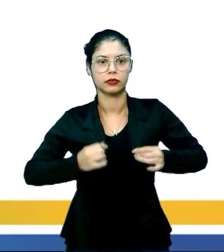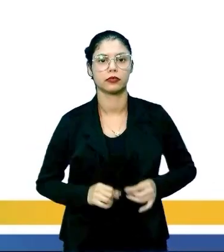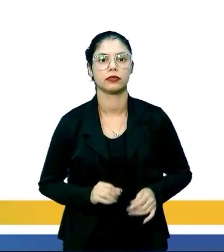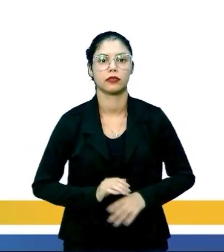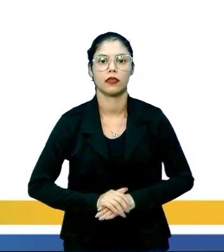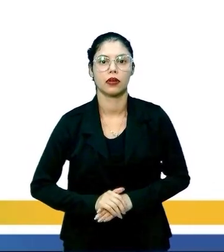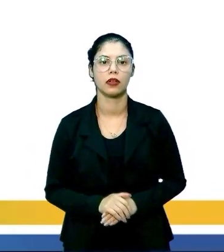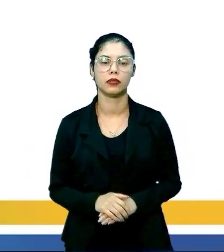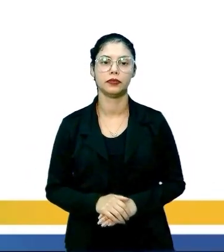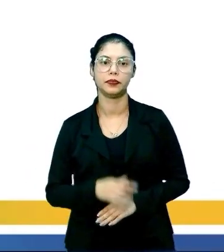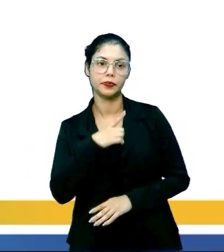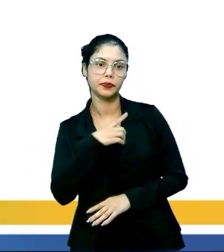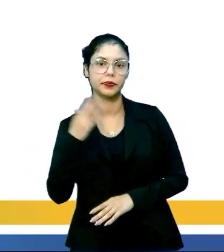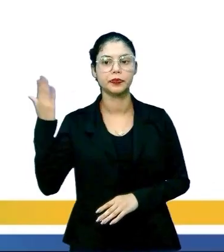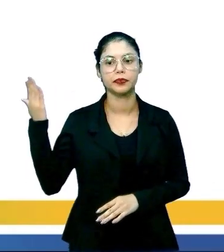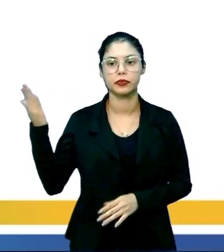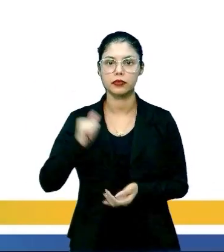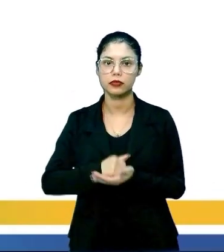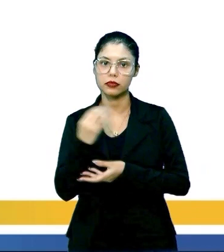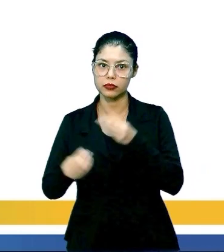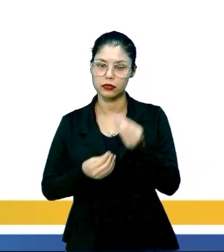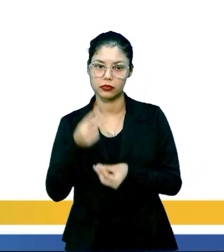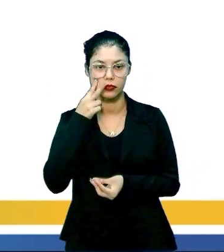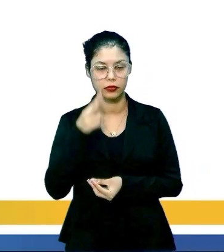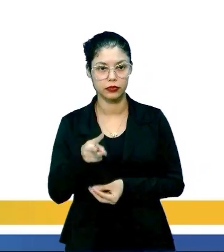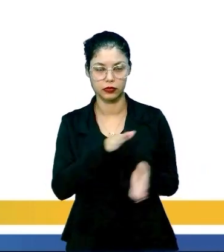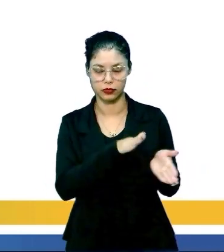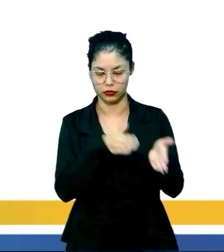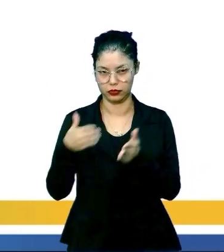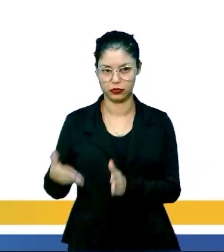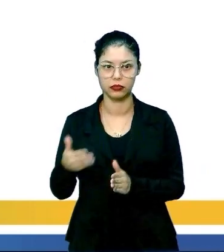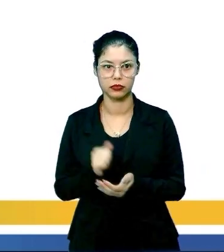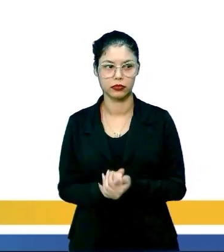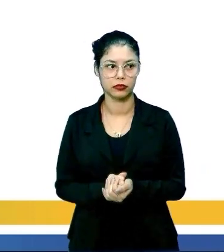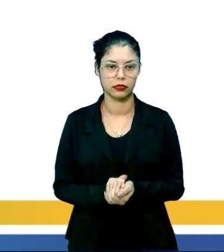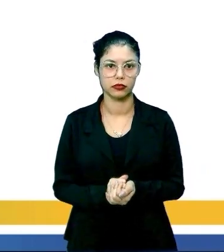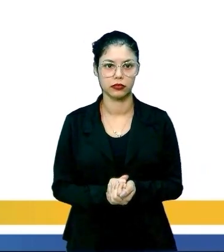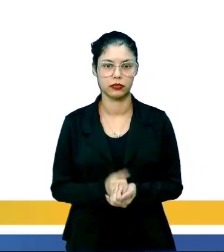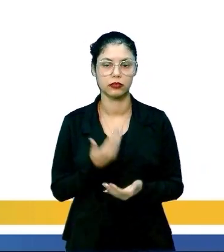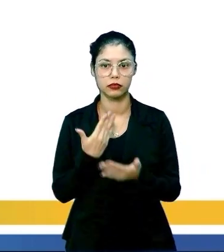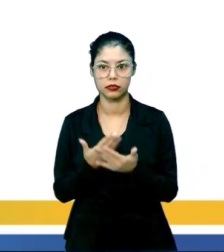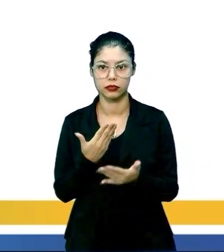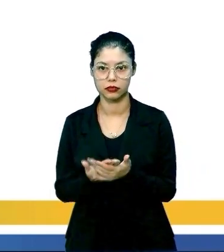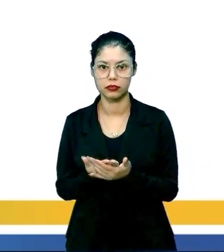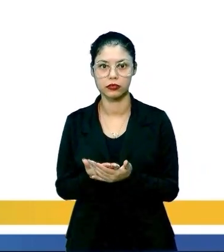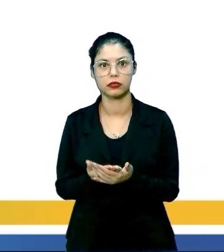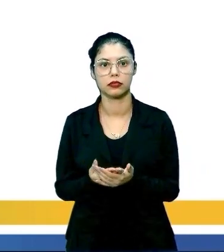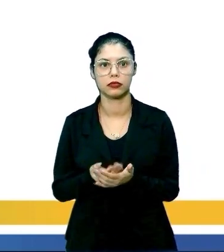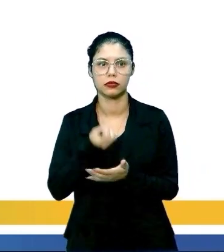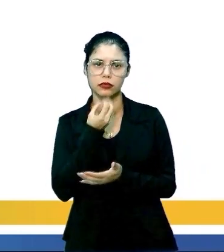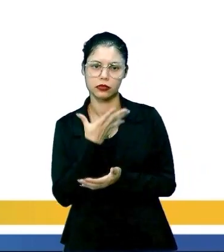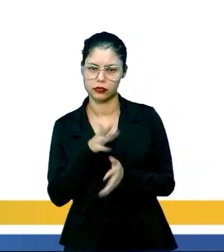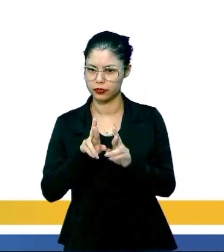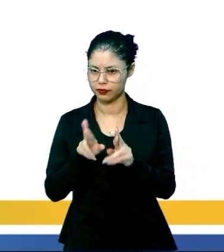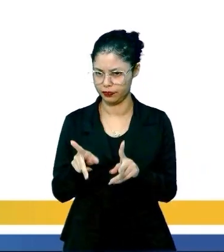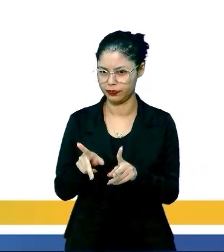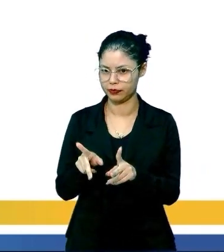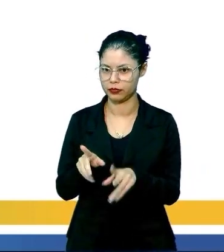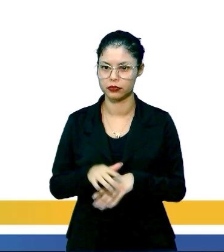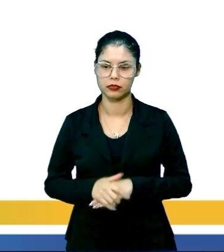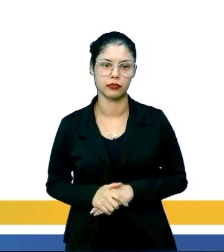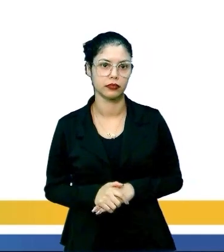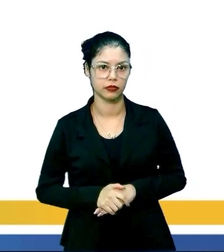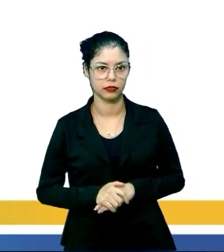lá. Então olha aí, quando vocês estão vendo essa parte aí, observe que a nossa aula vai ser bem